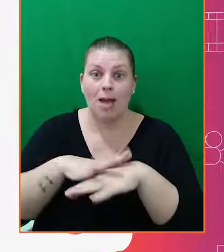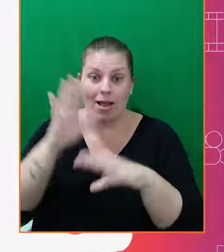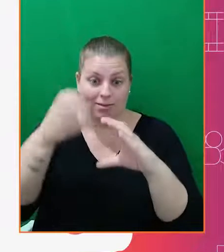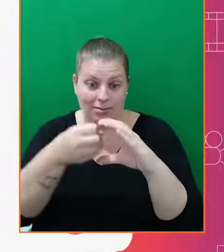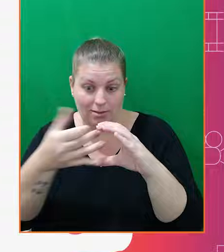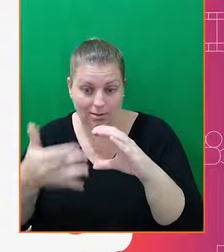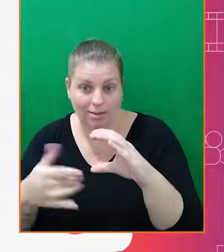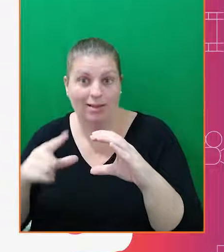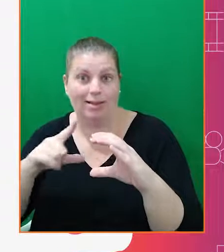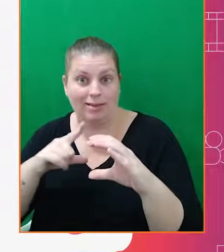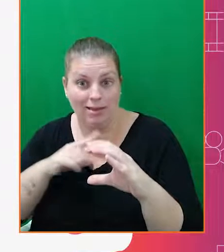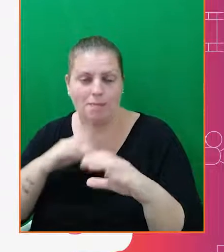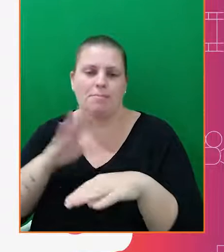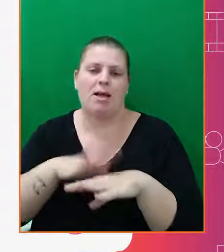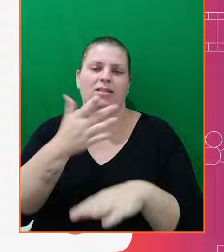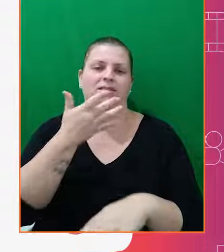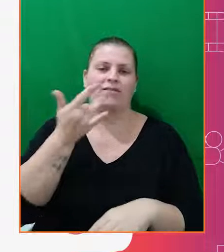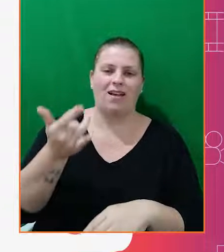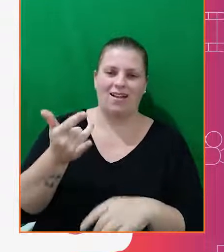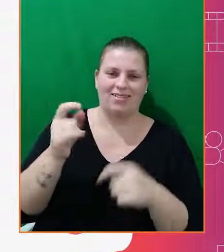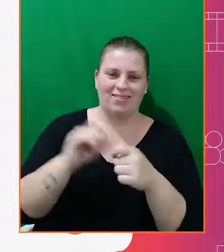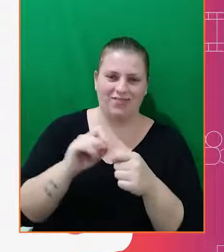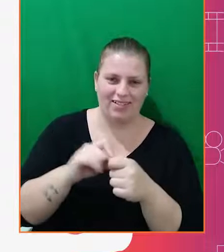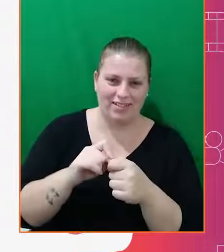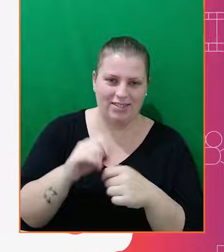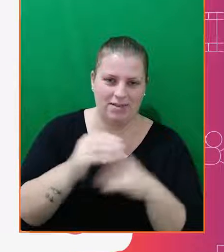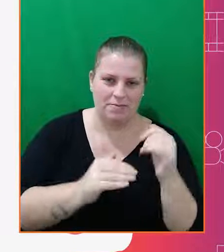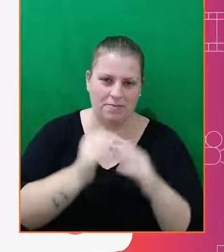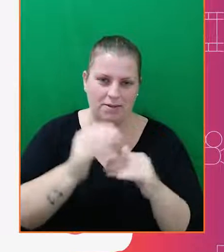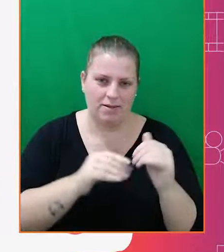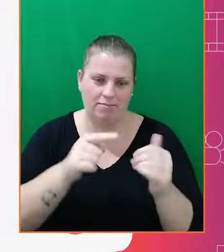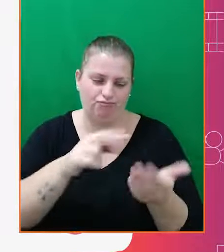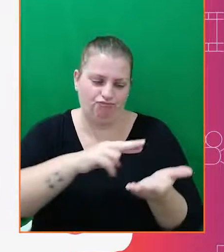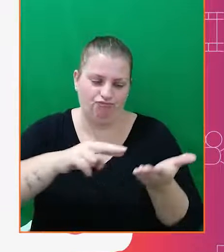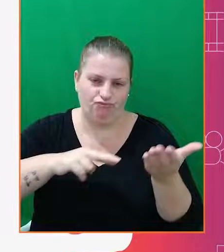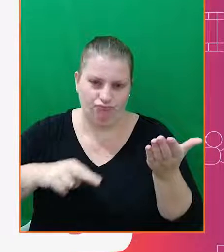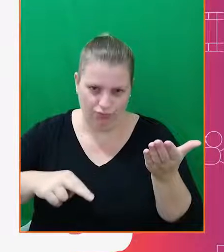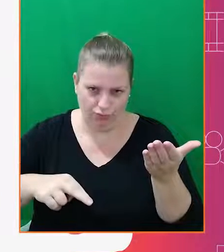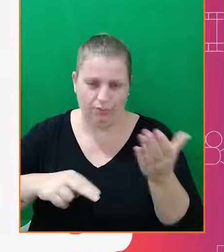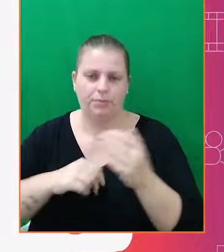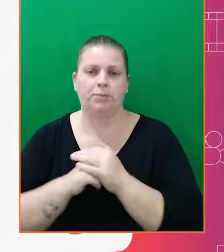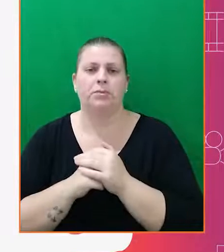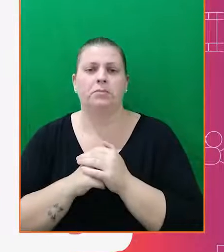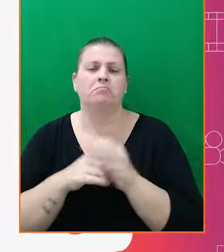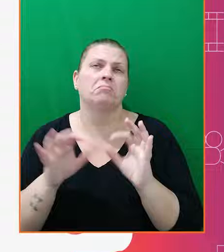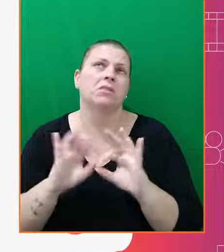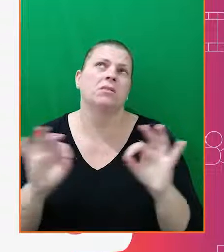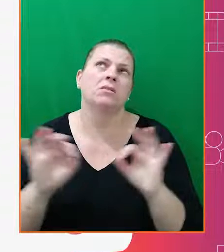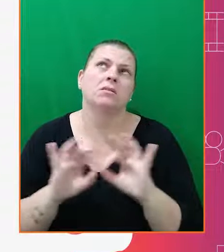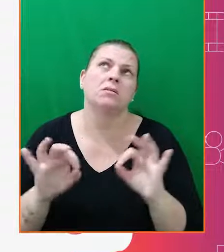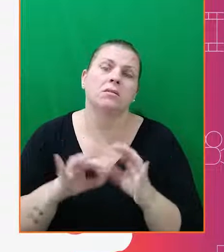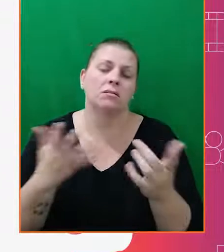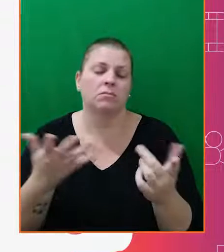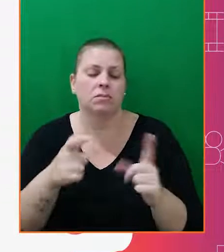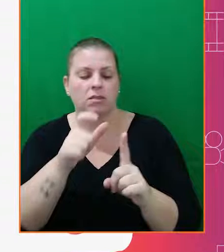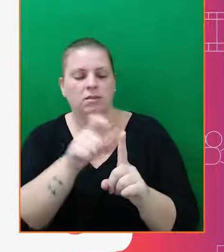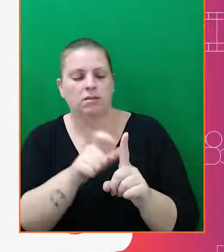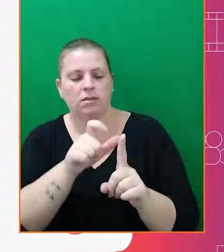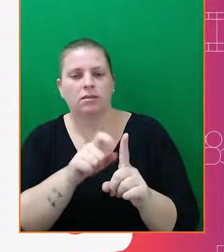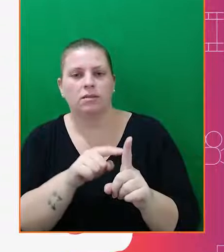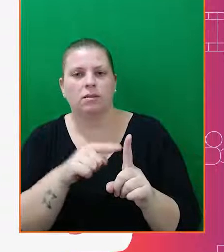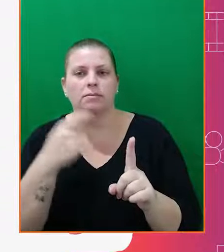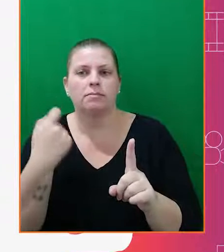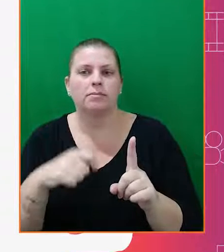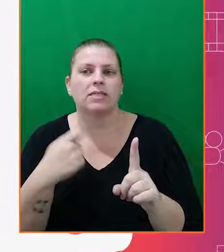quanto mais caracterizado o personagem tiver, mais fácil isso vai vir para a escritura de um roteiro. De forma simples, um